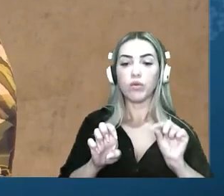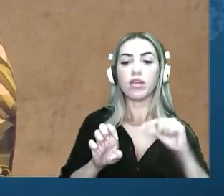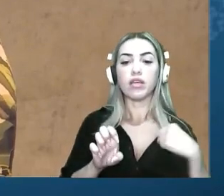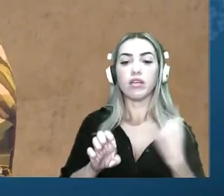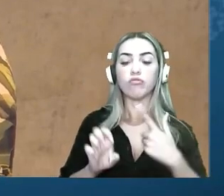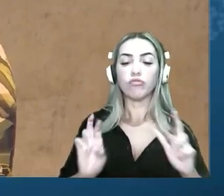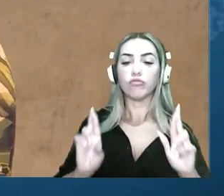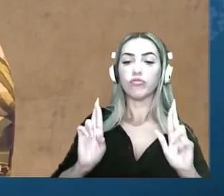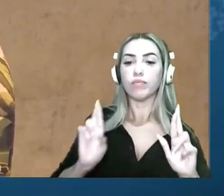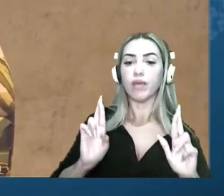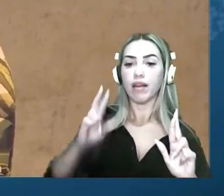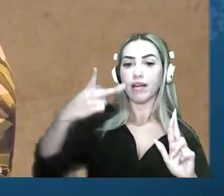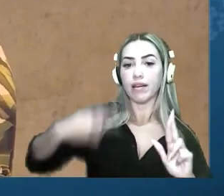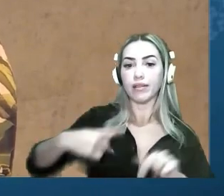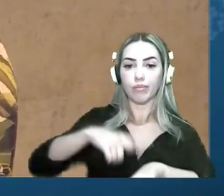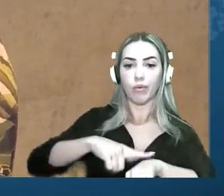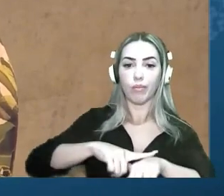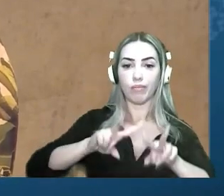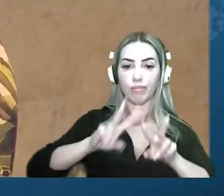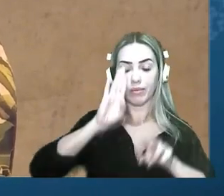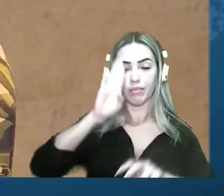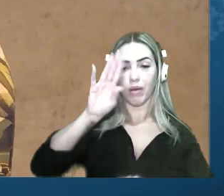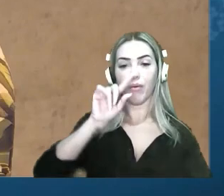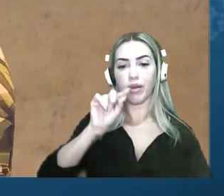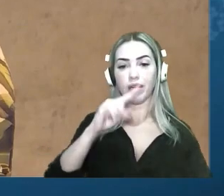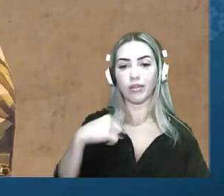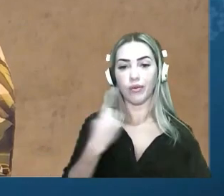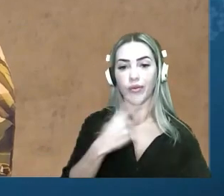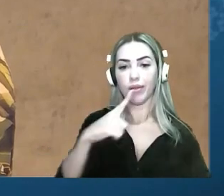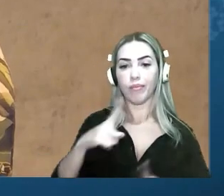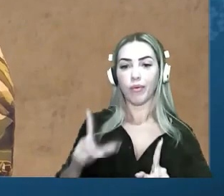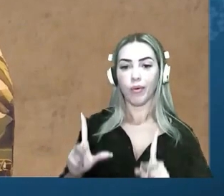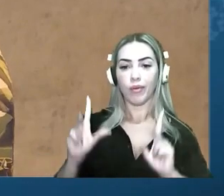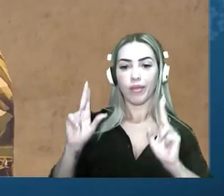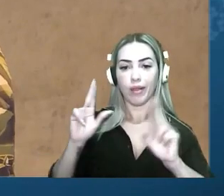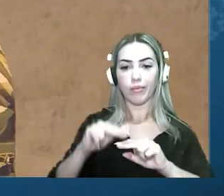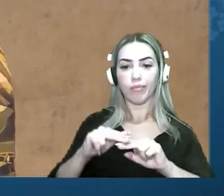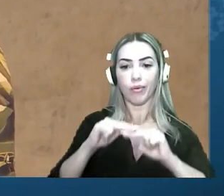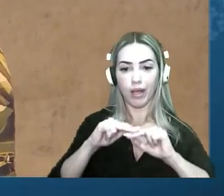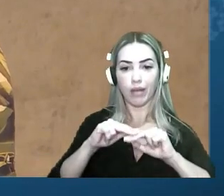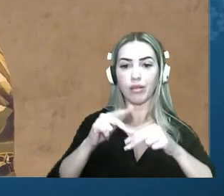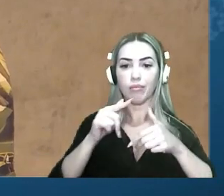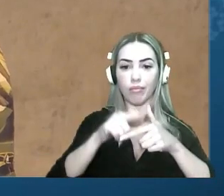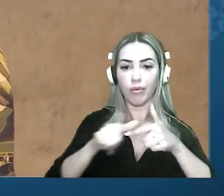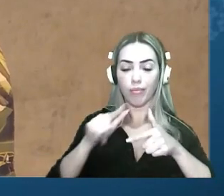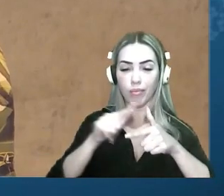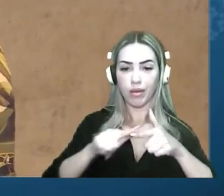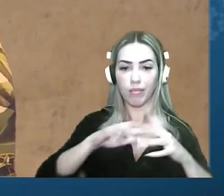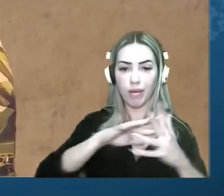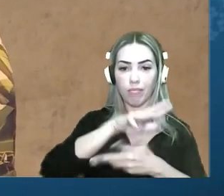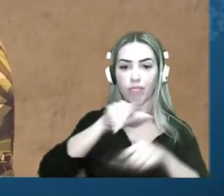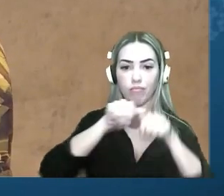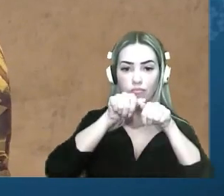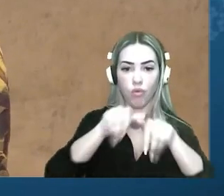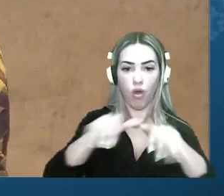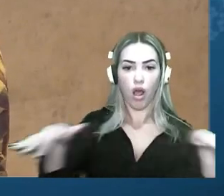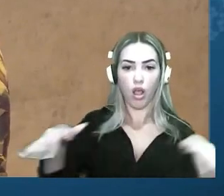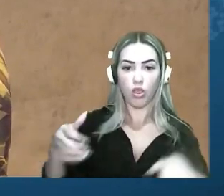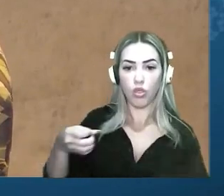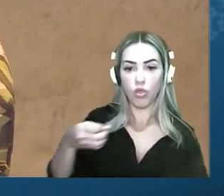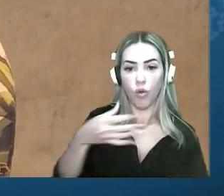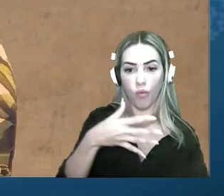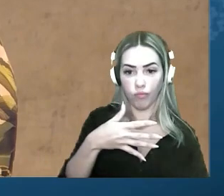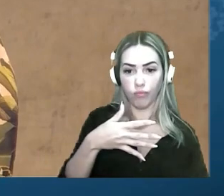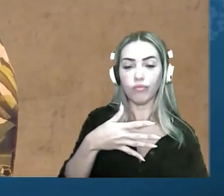nesse momento, sobretudo onde estamos sendo cortados por uma situação epidemiológica absolutamente nova. E se o